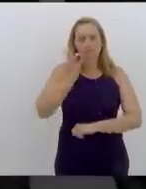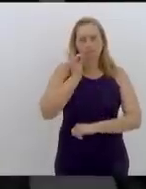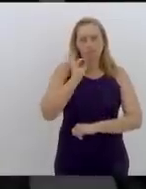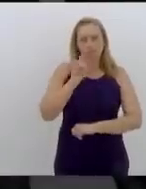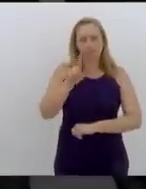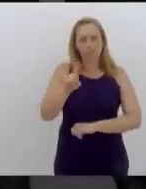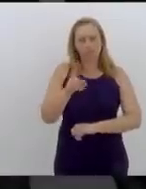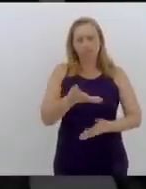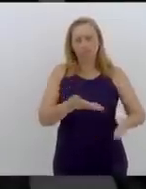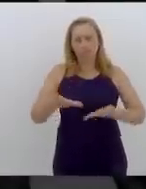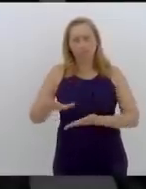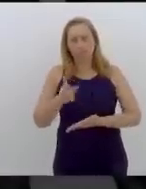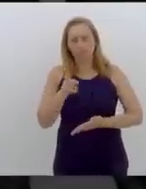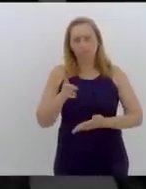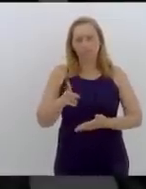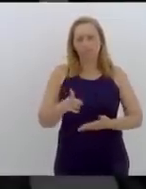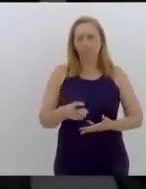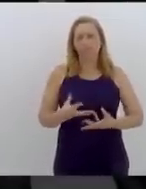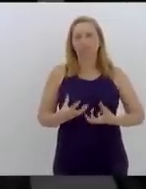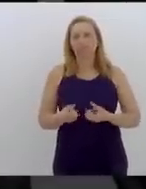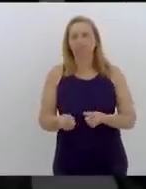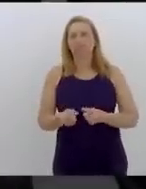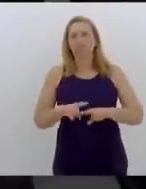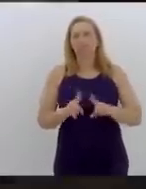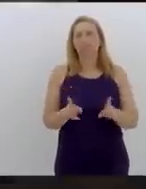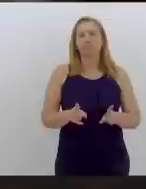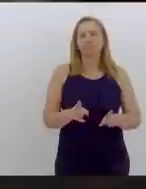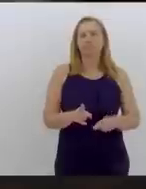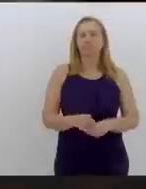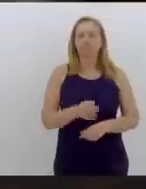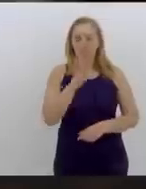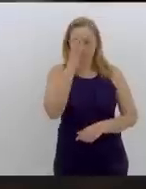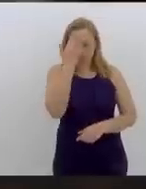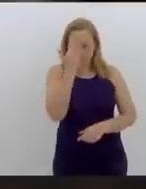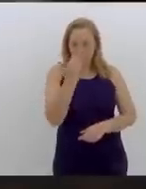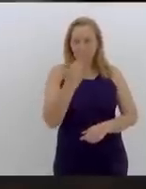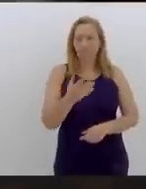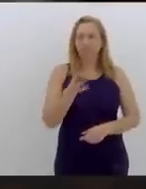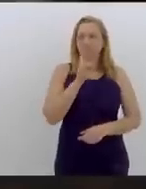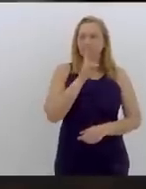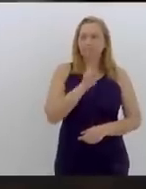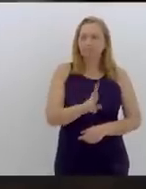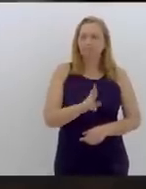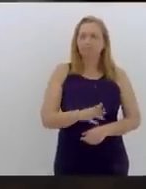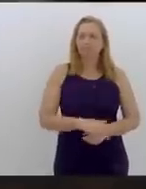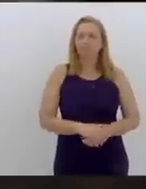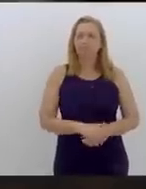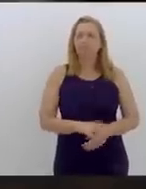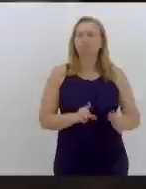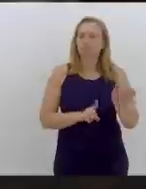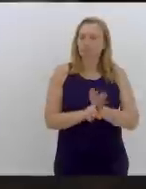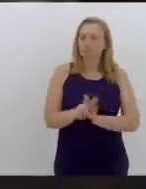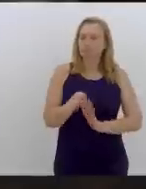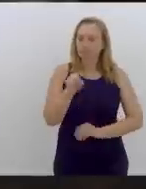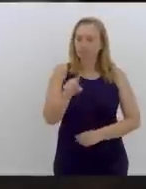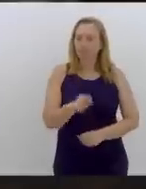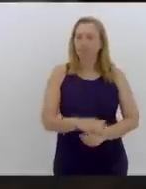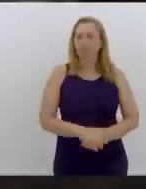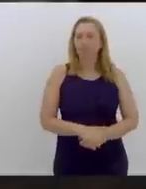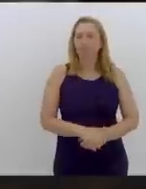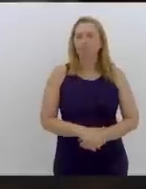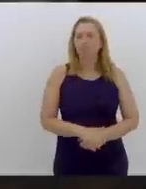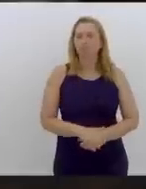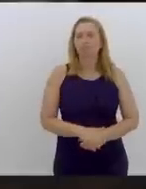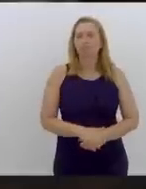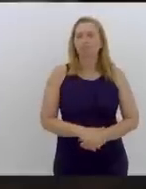você fez até agora não não atendi agradeço mas essa resposta essa a resposta da pergunta que você fez aí